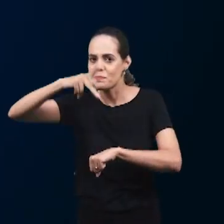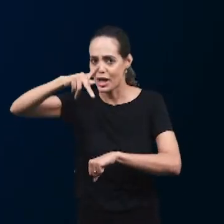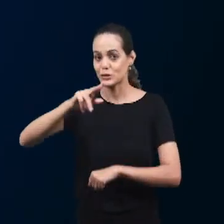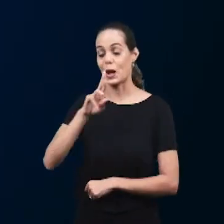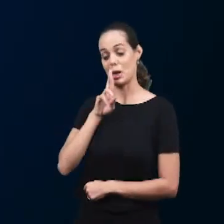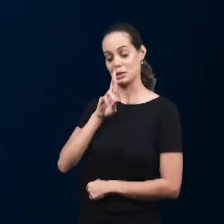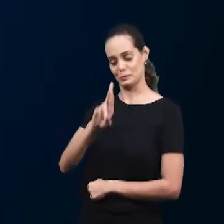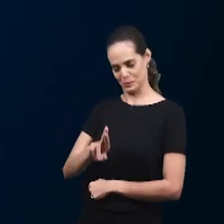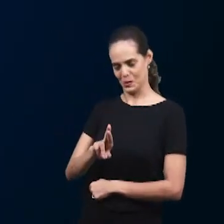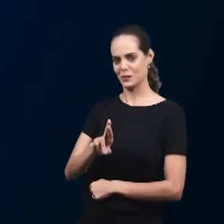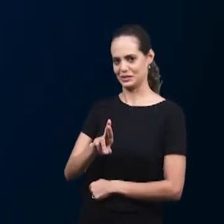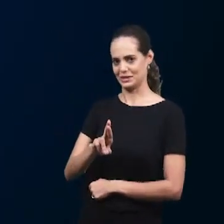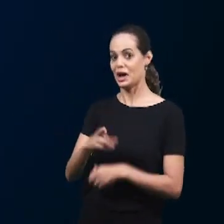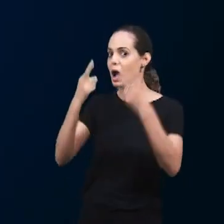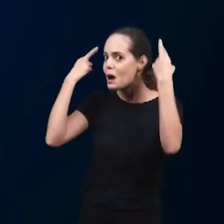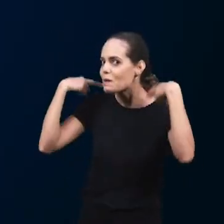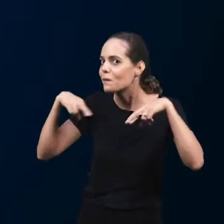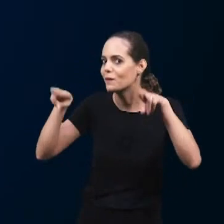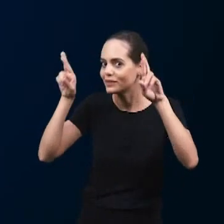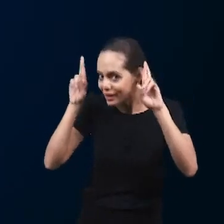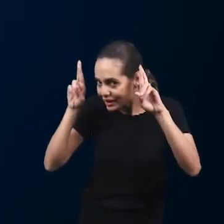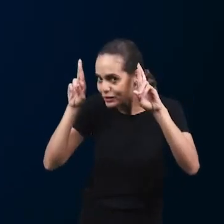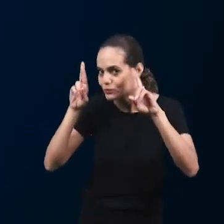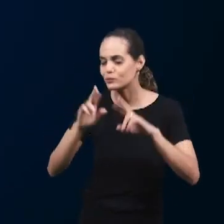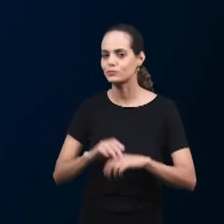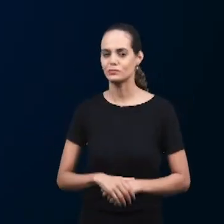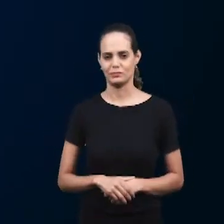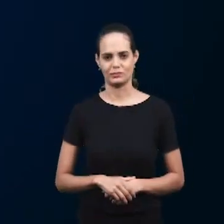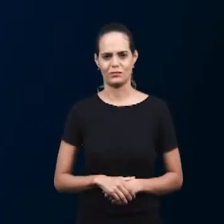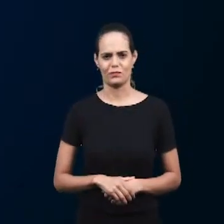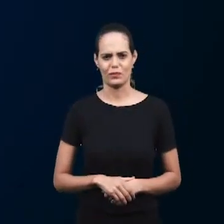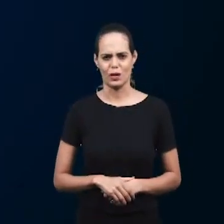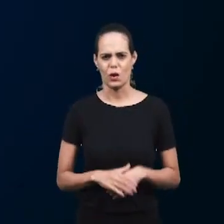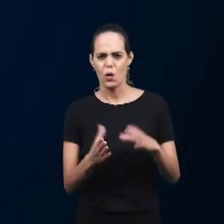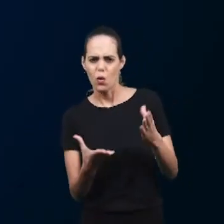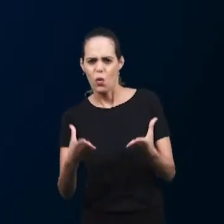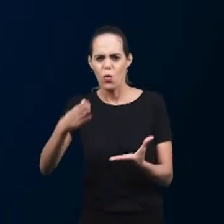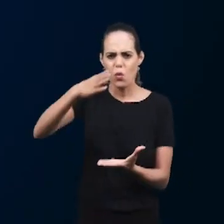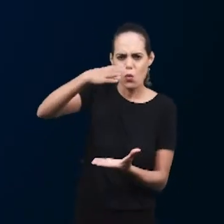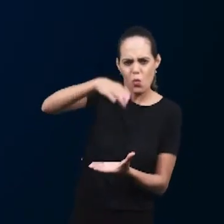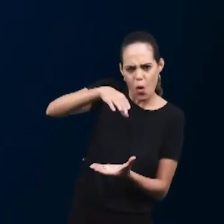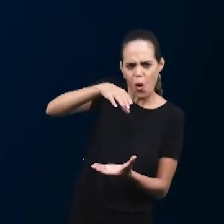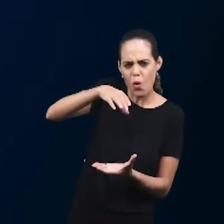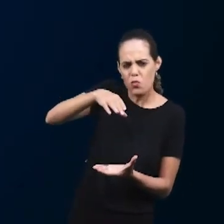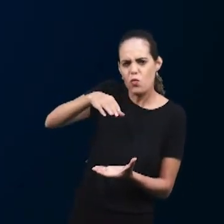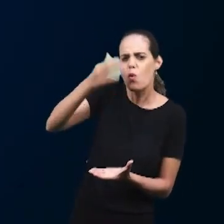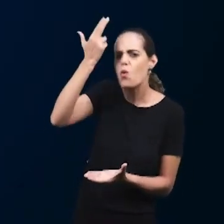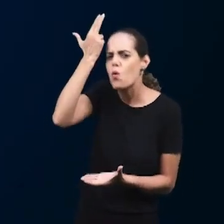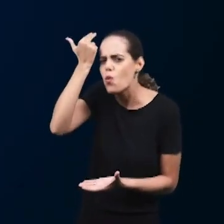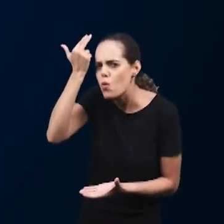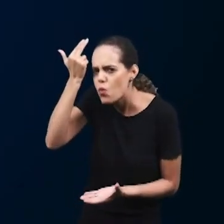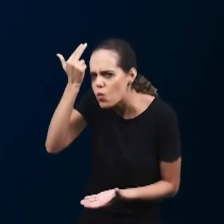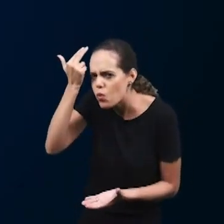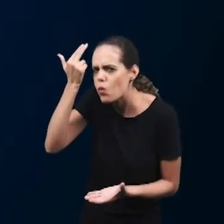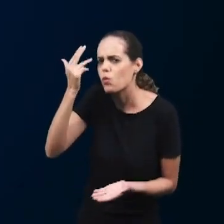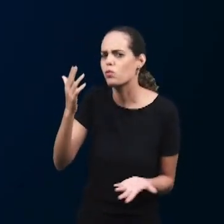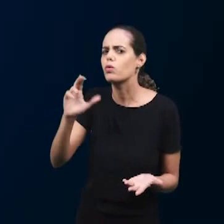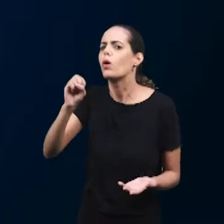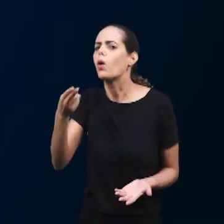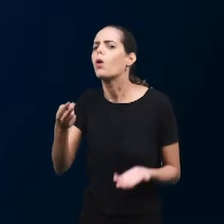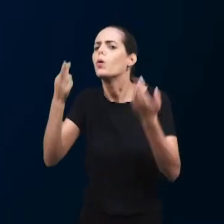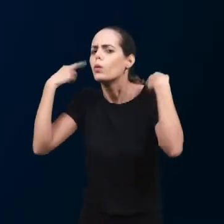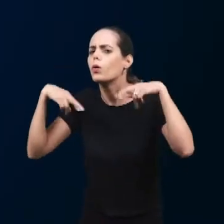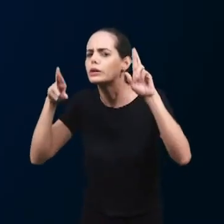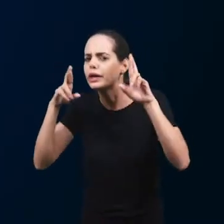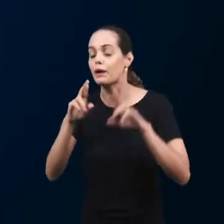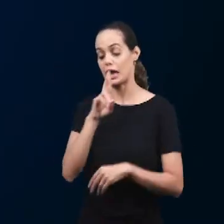para festejar a Páscoa? Cordeiro. O ovo da Páscoa é de coelho, de chocolate ou